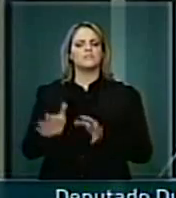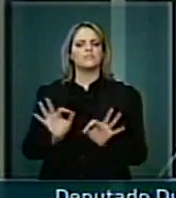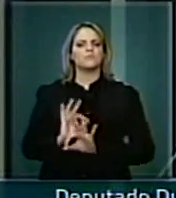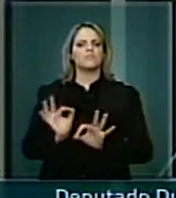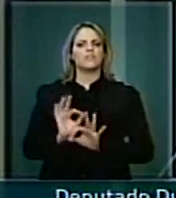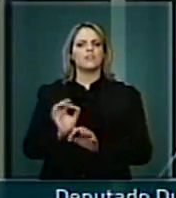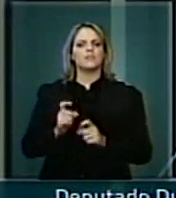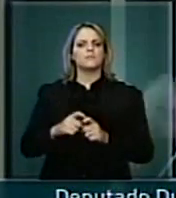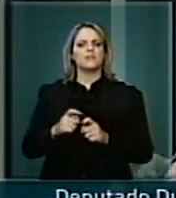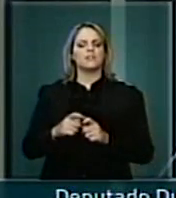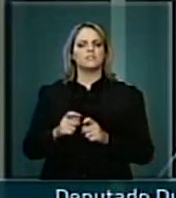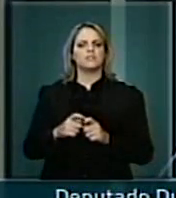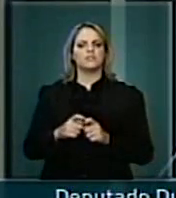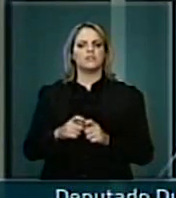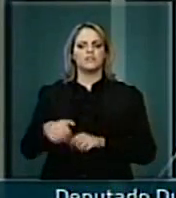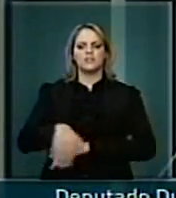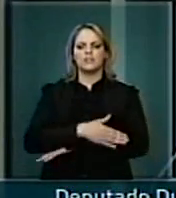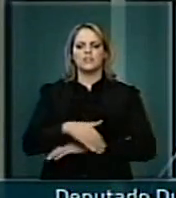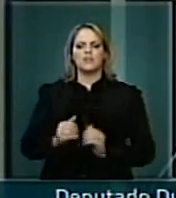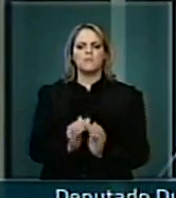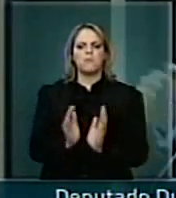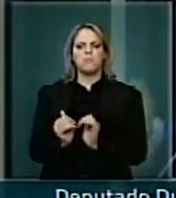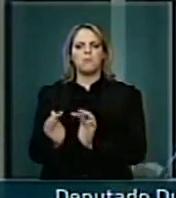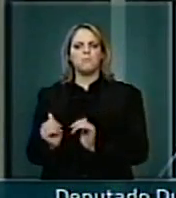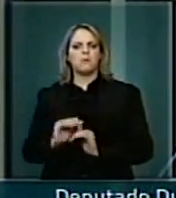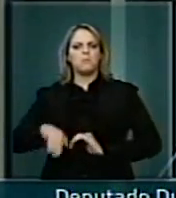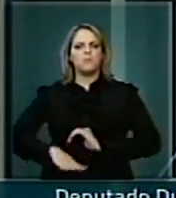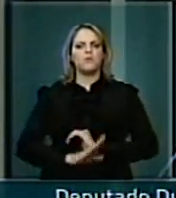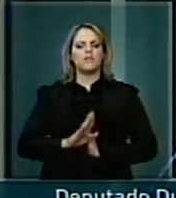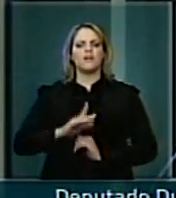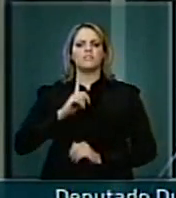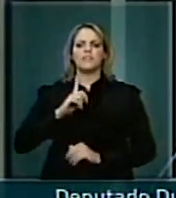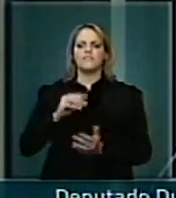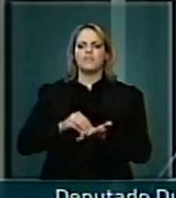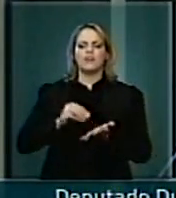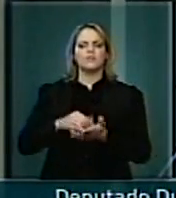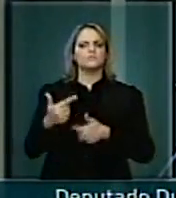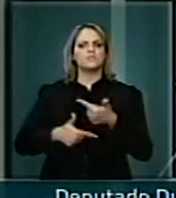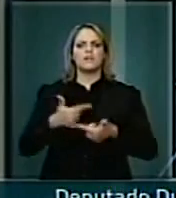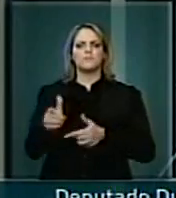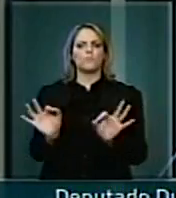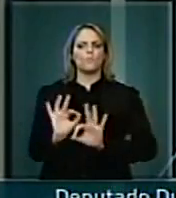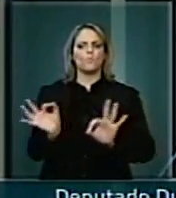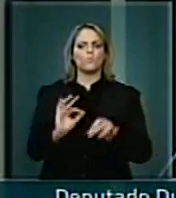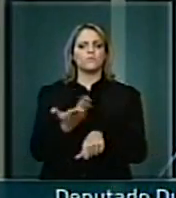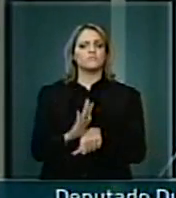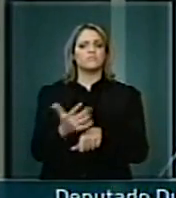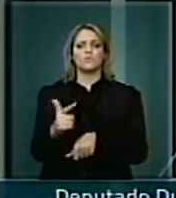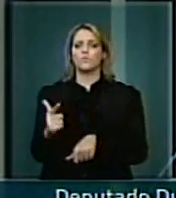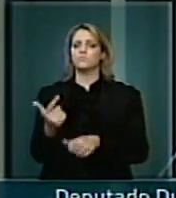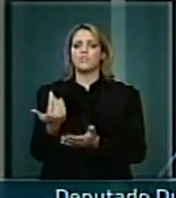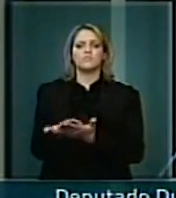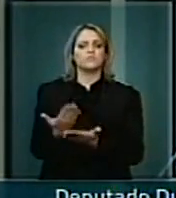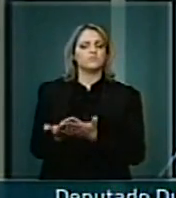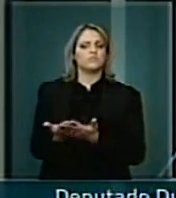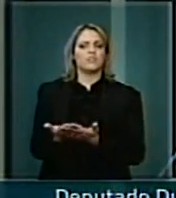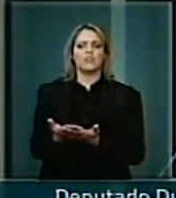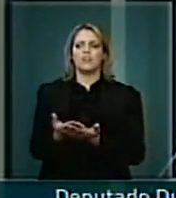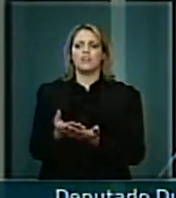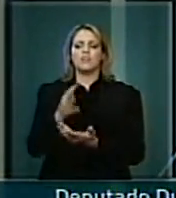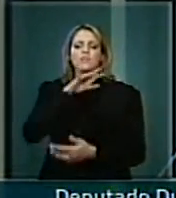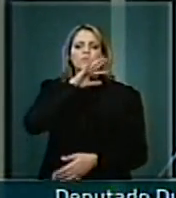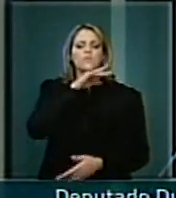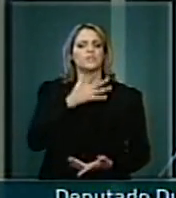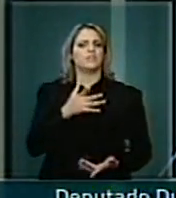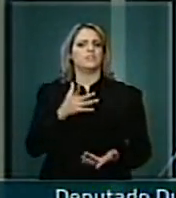médico, nas estradas esburacadas, estão sem emprego por falta de qualificação ou deficiência na